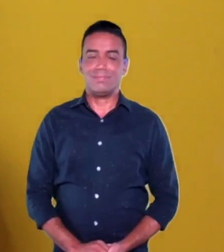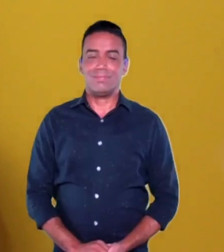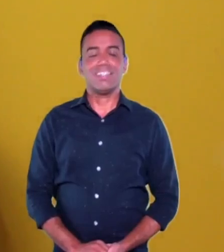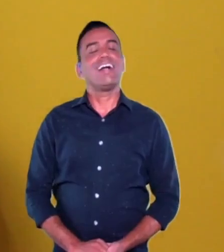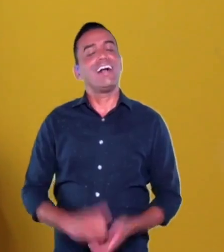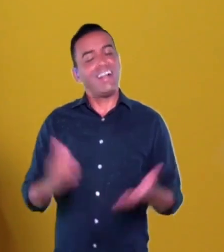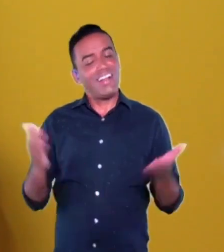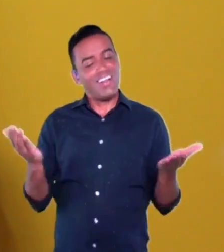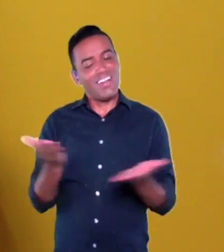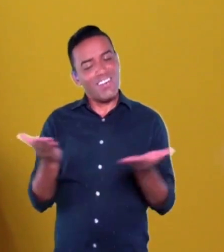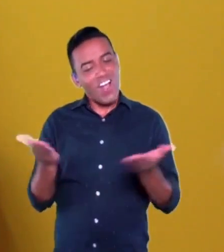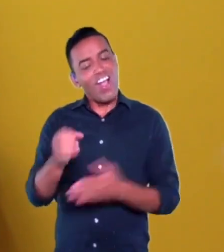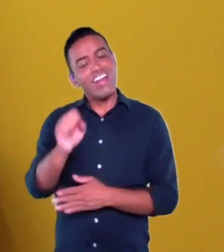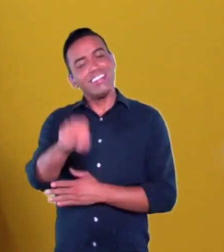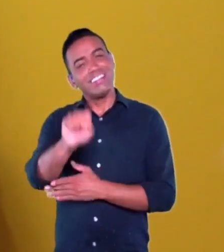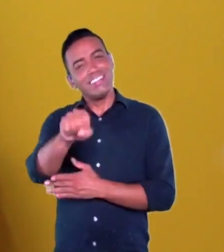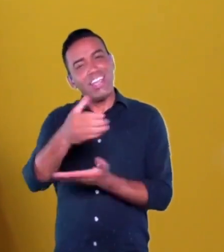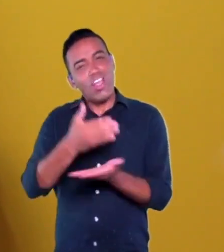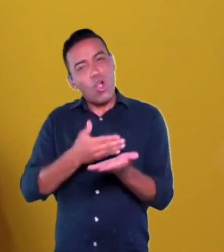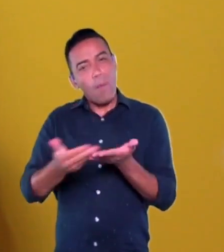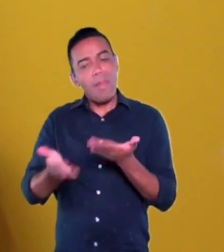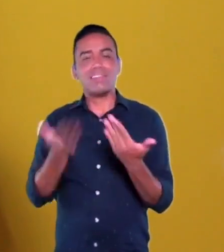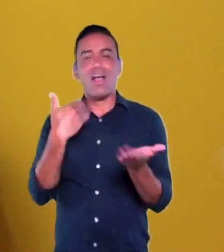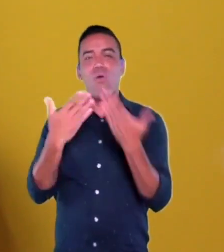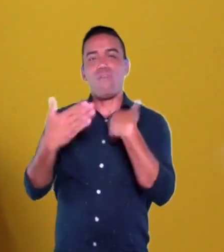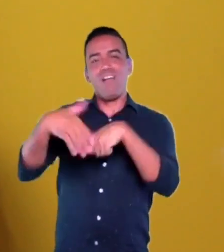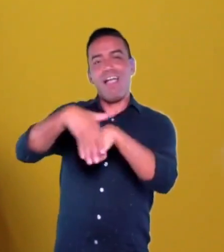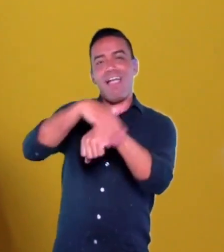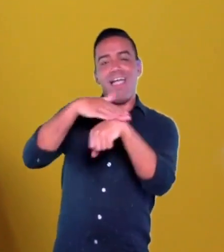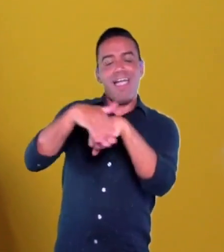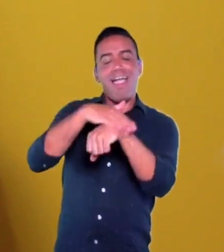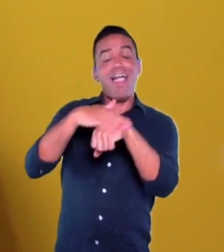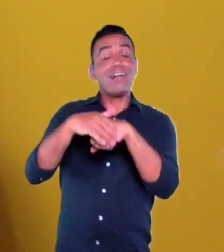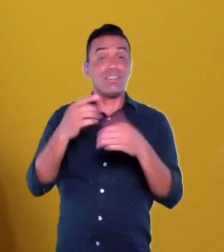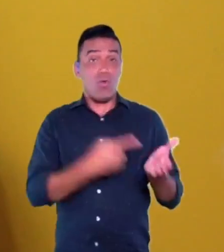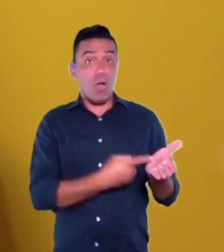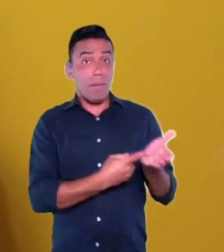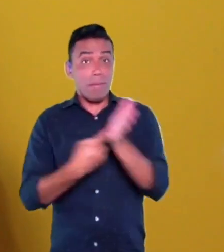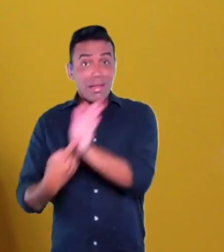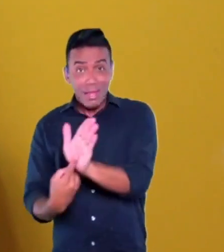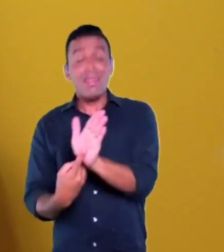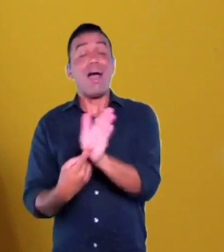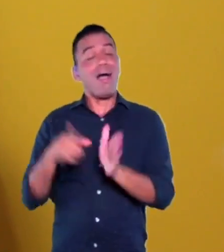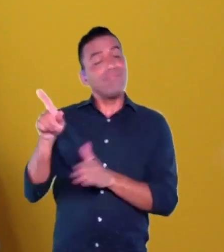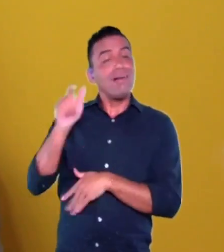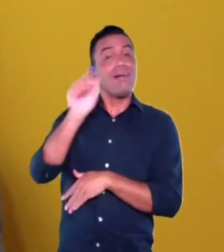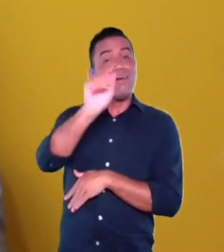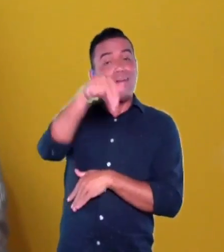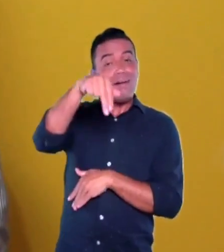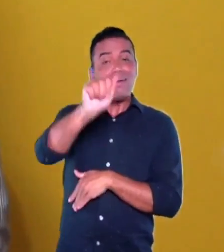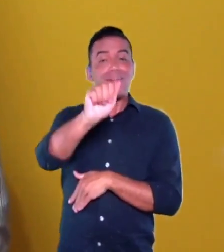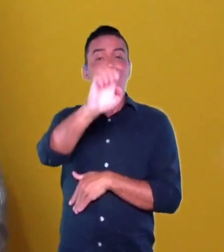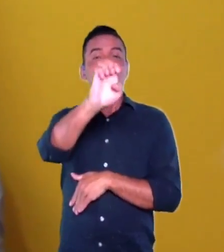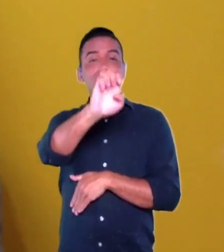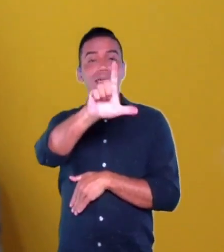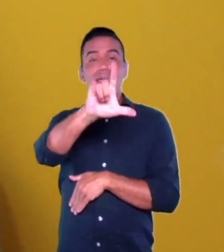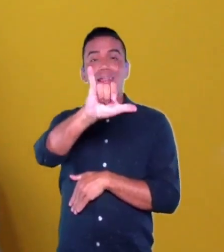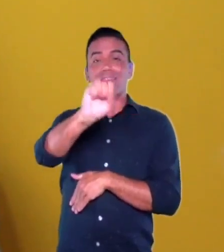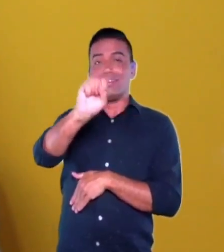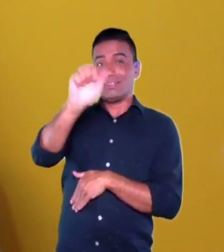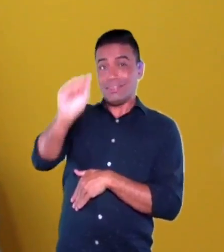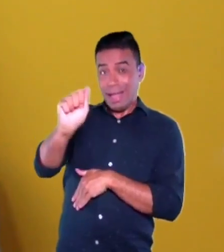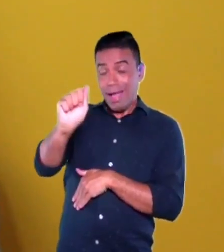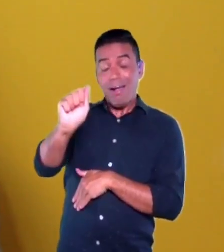Agora sim a gente pode começar a nossa conversa. Vou apresentar aqui a Ana Elisa. É mineira de